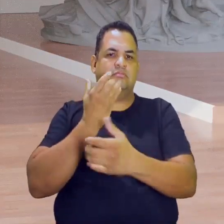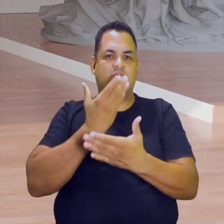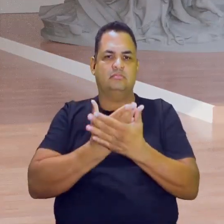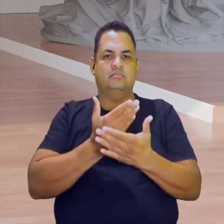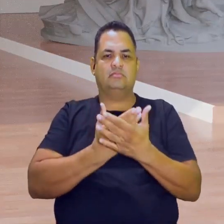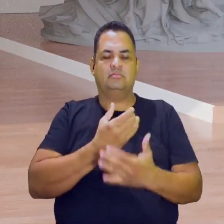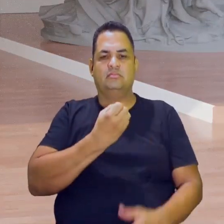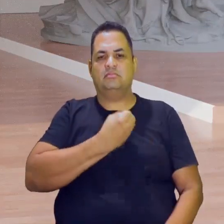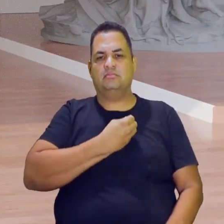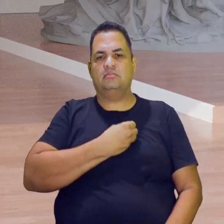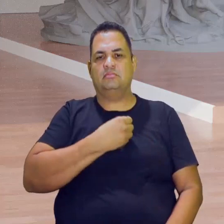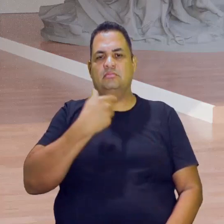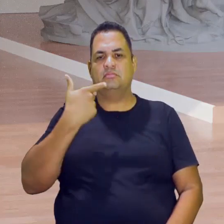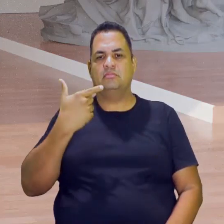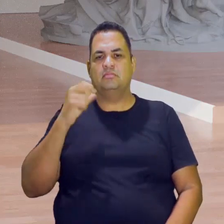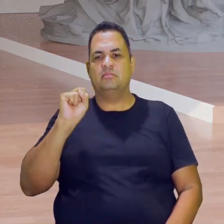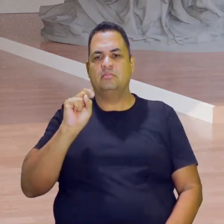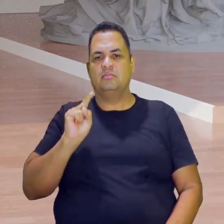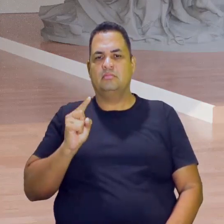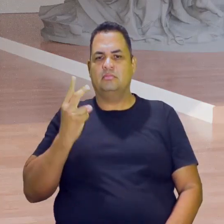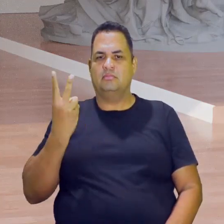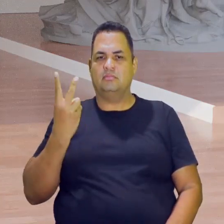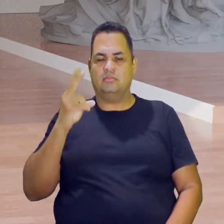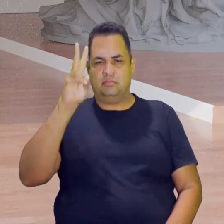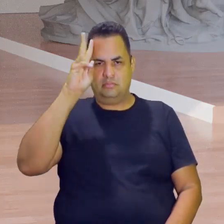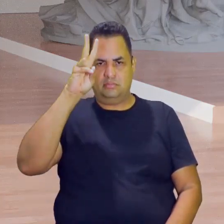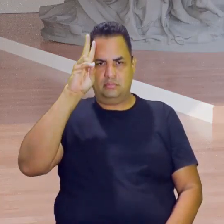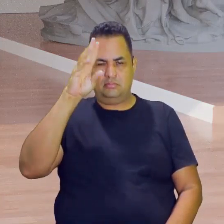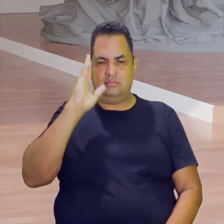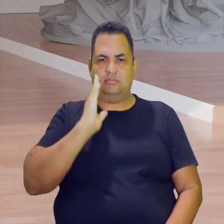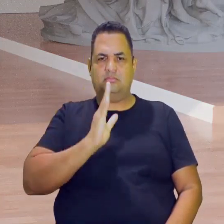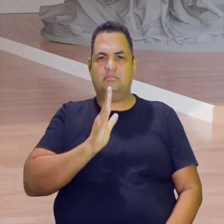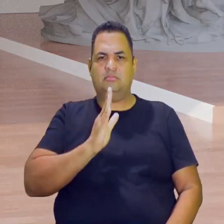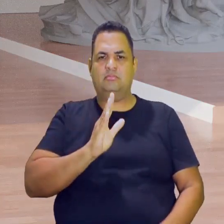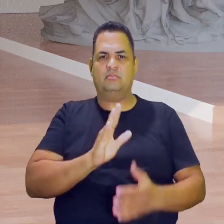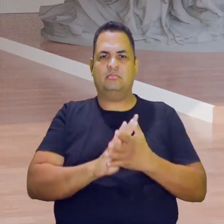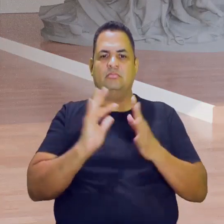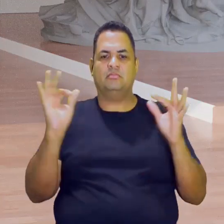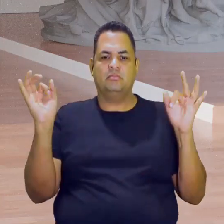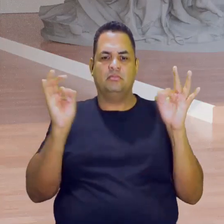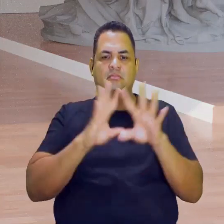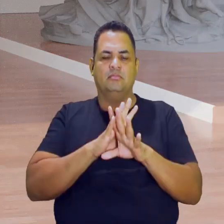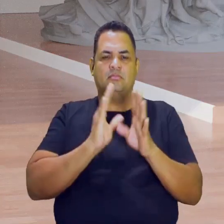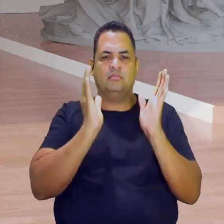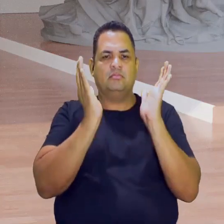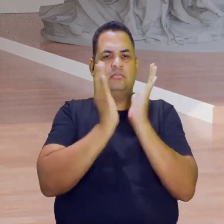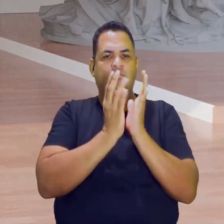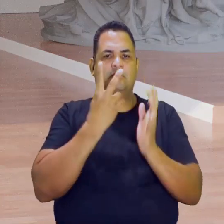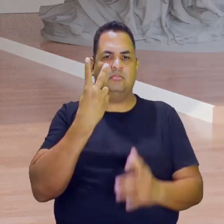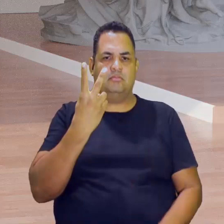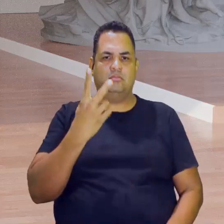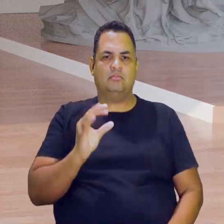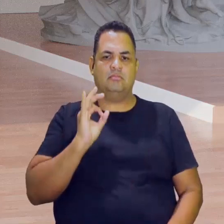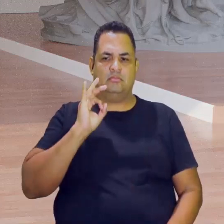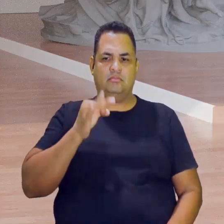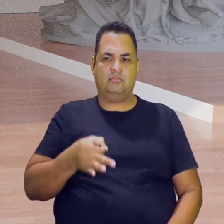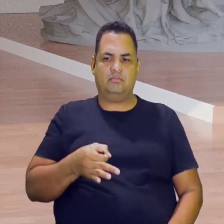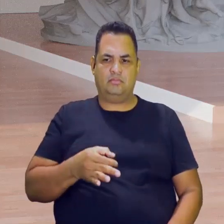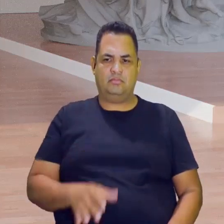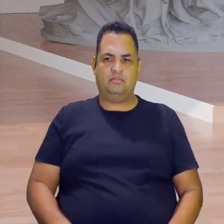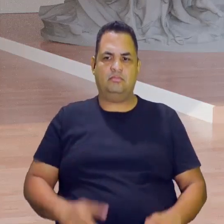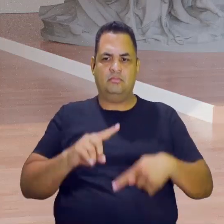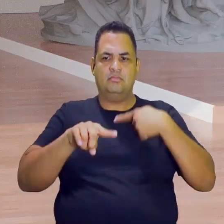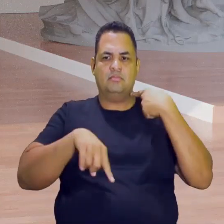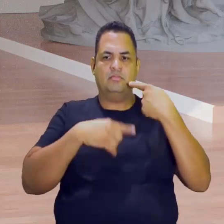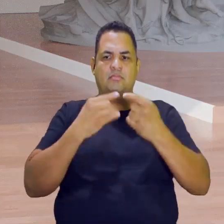aula 28.2. Lembrando que já estamos concluindo a unidade 2, certo?